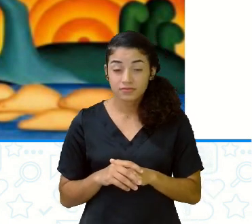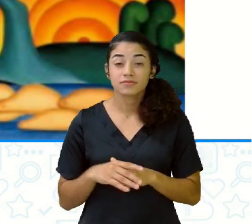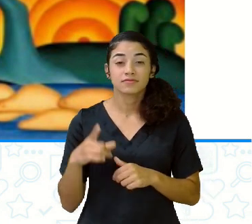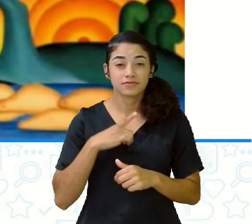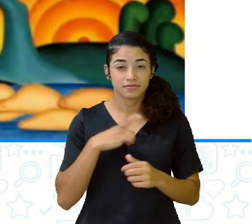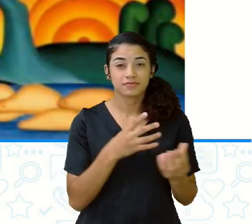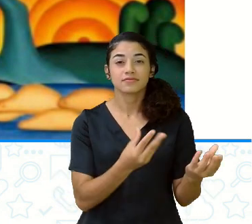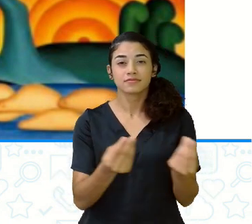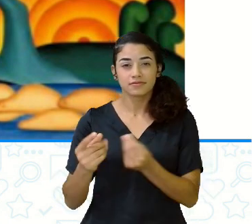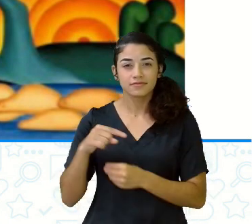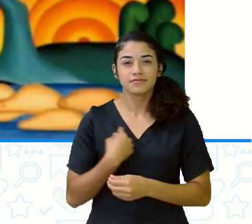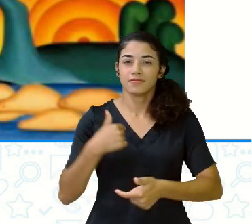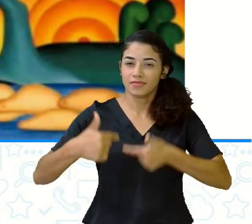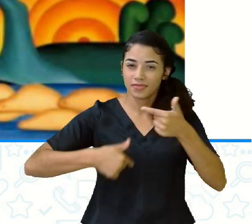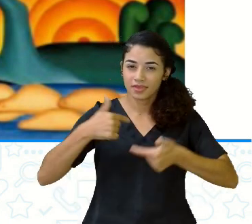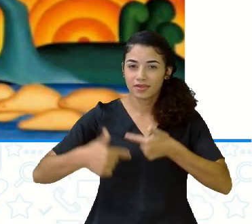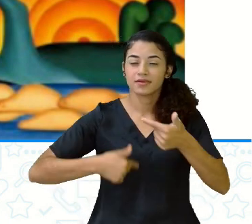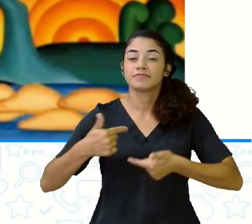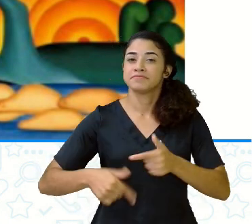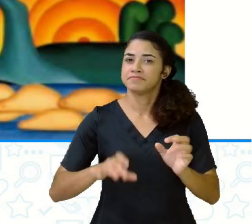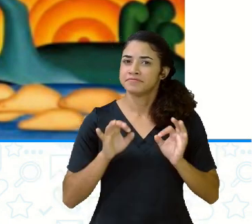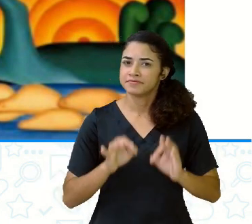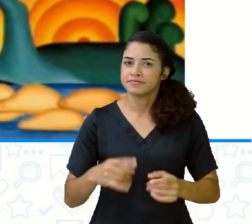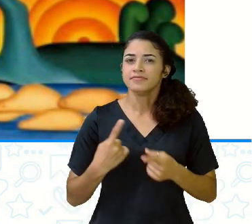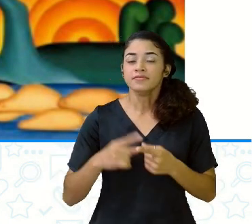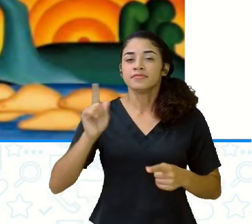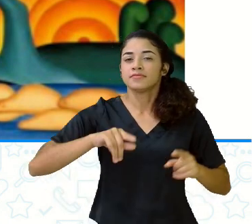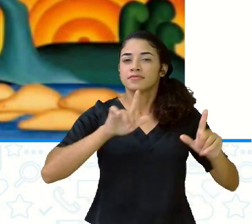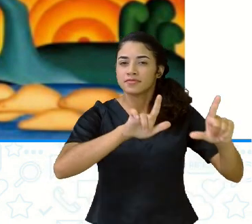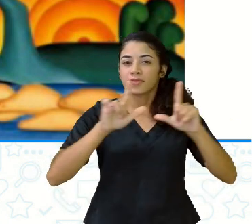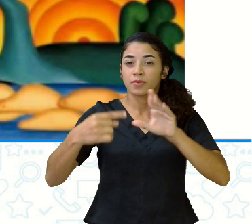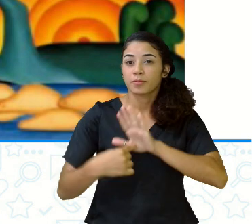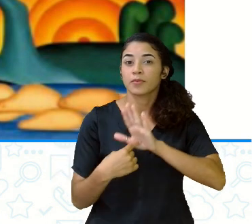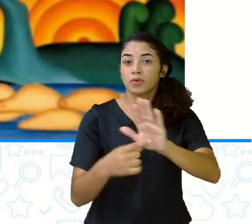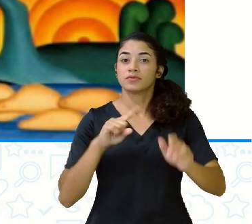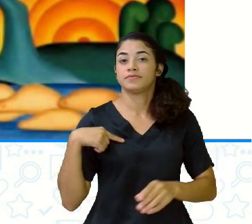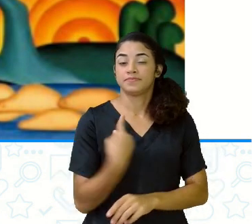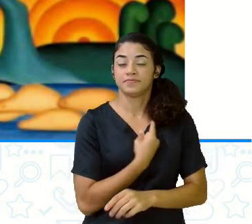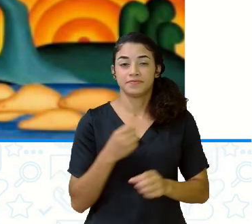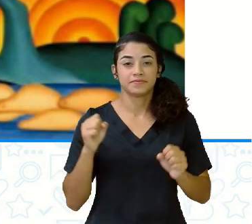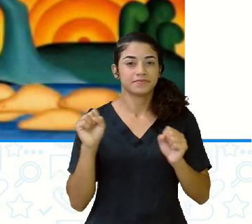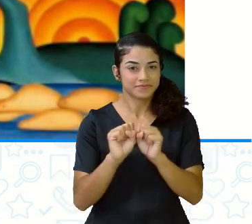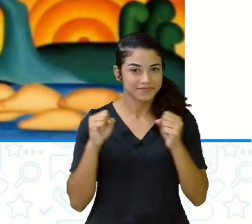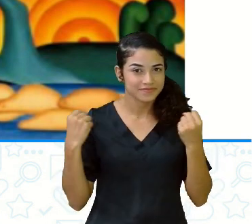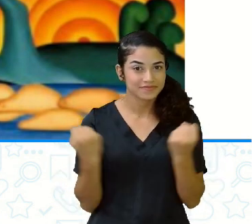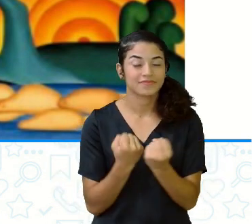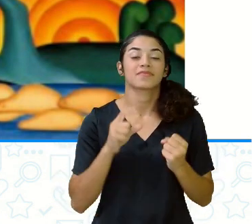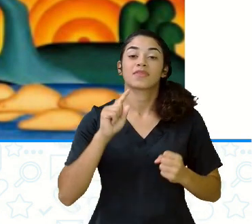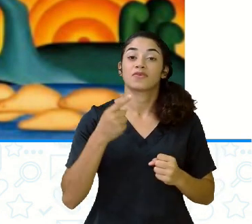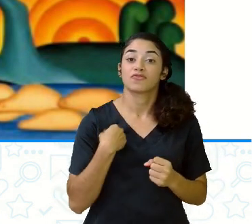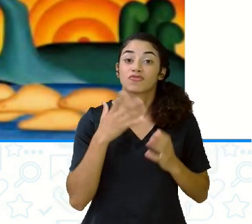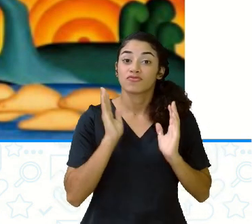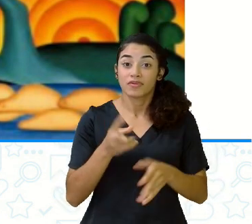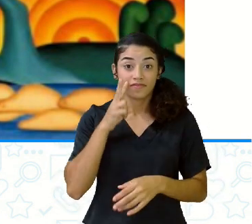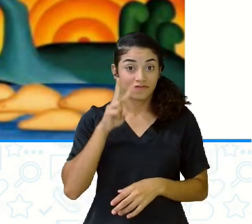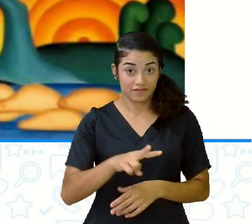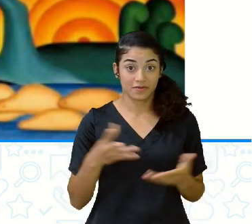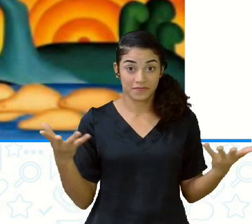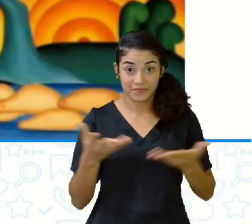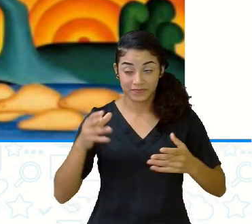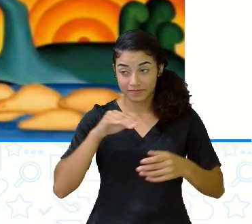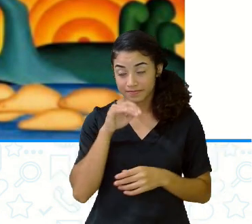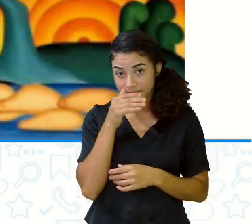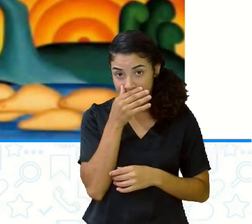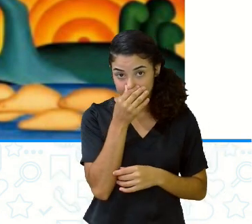muito e a gente trabalha muito com eles em arte, né? Porque eles são quadros que mostram bastante a nossa sociedade, que é o que a gente está vendo aqui. E são